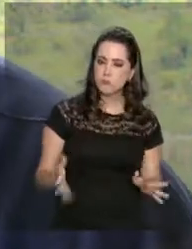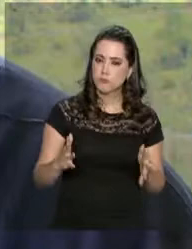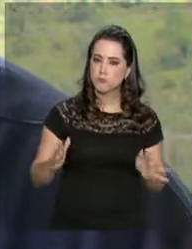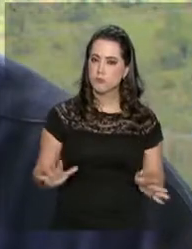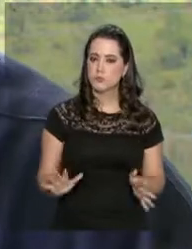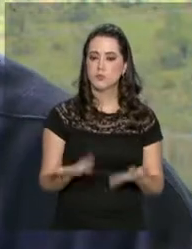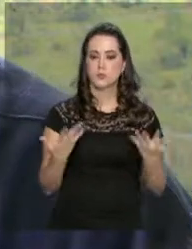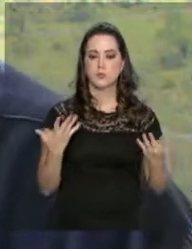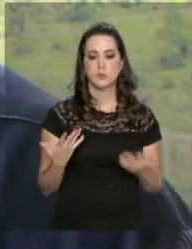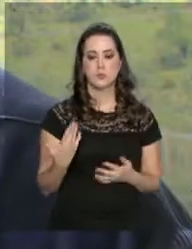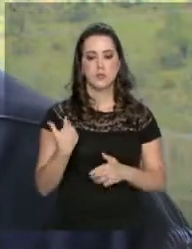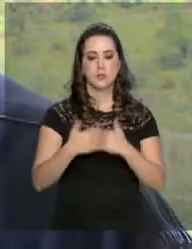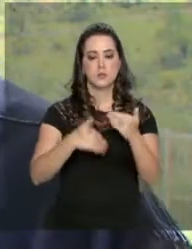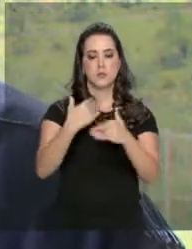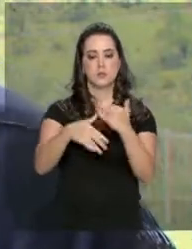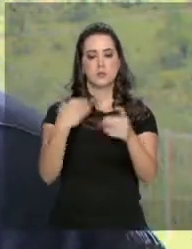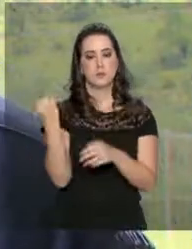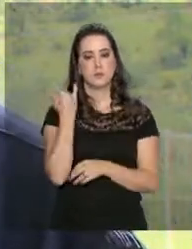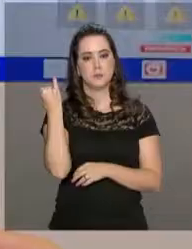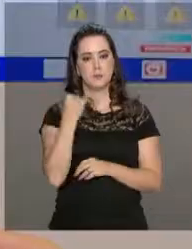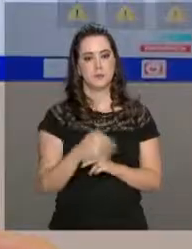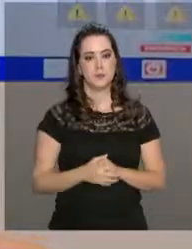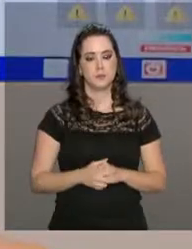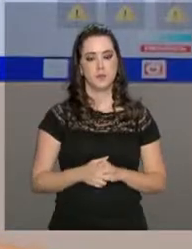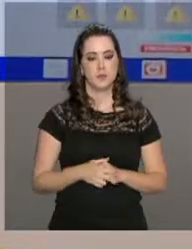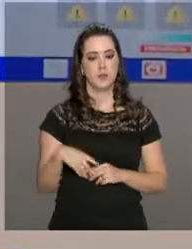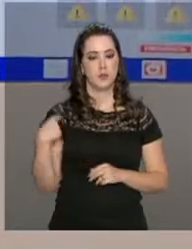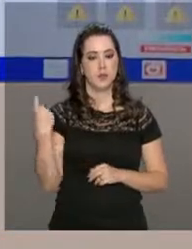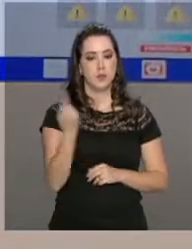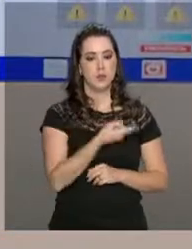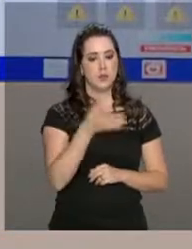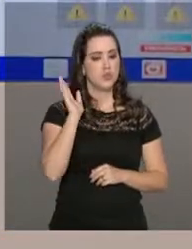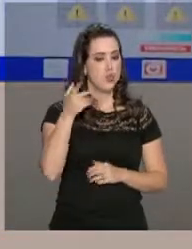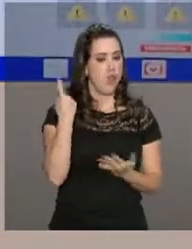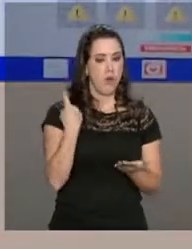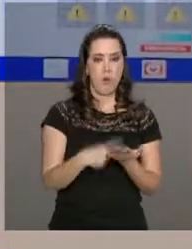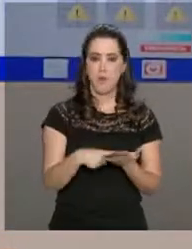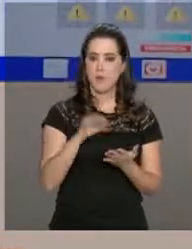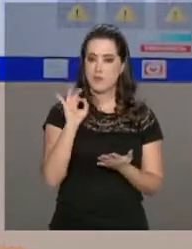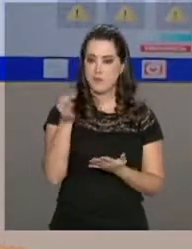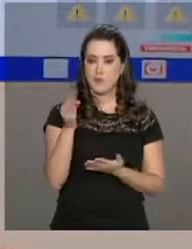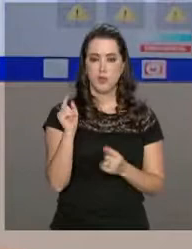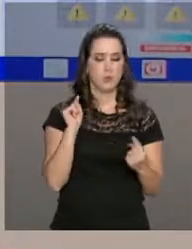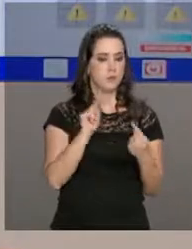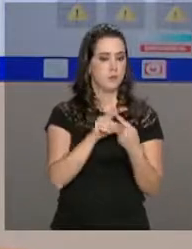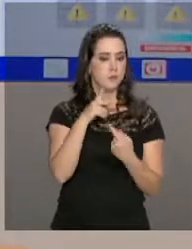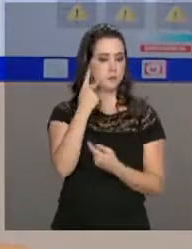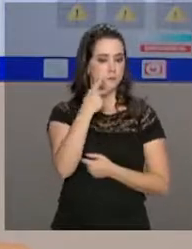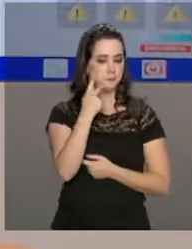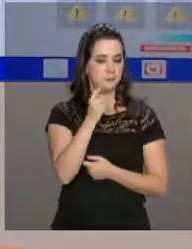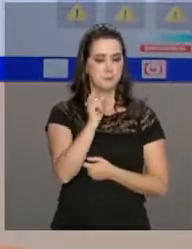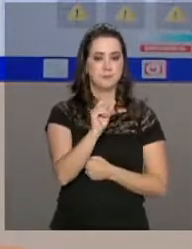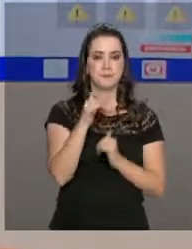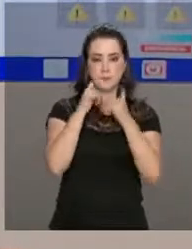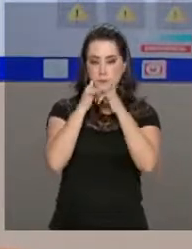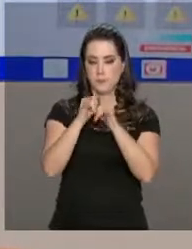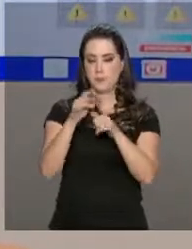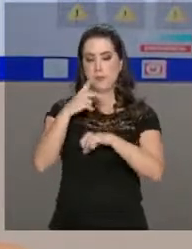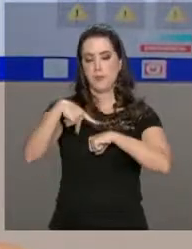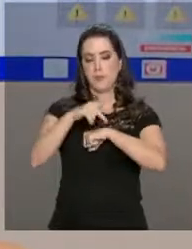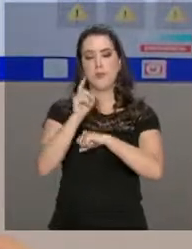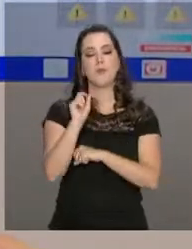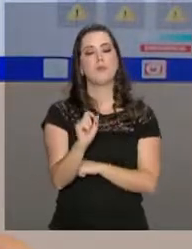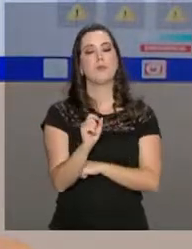de desenvolvimento muito importante e nós estamos cumprindo um objetivo da política energética do país